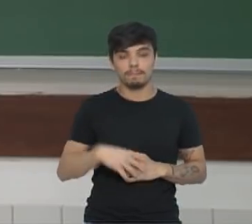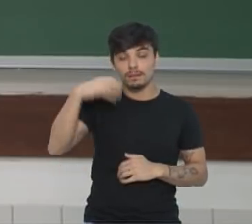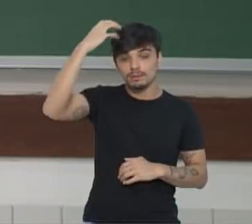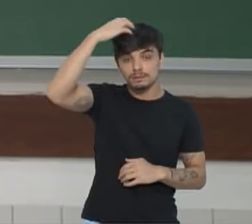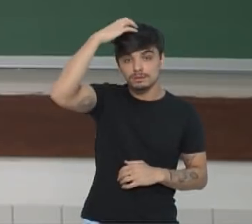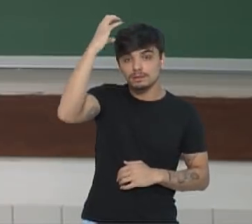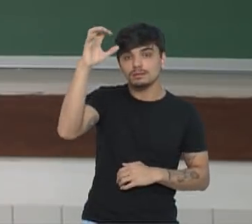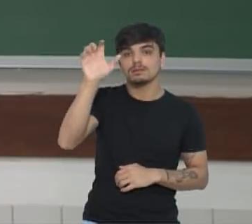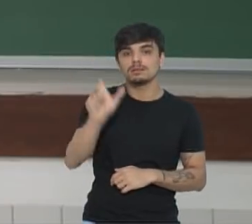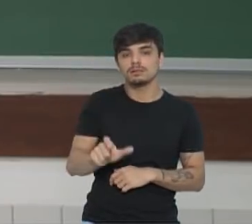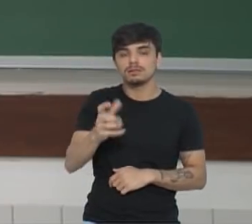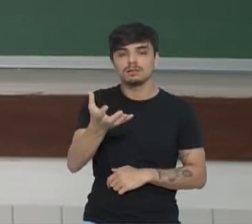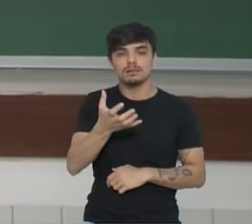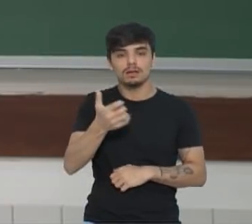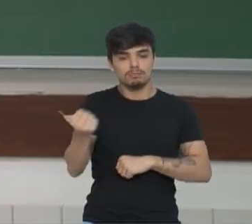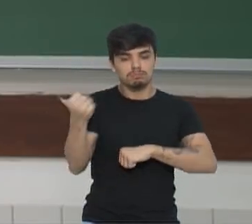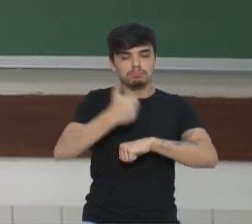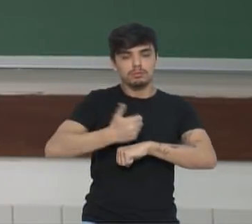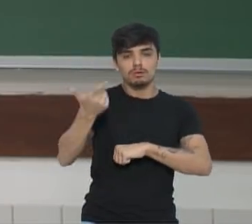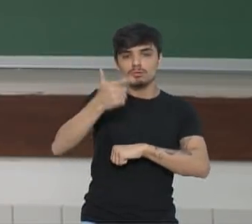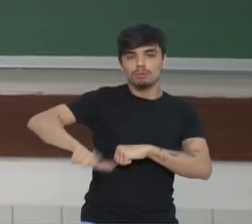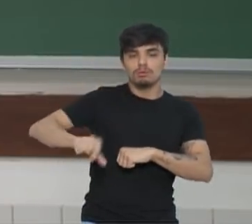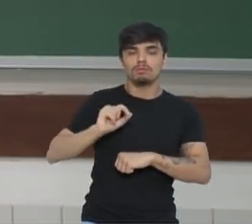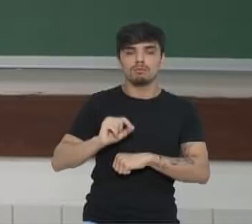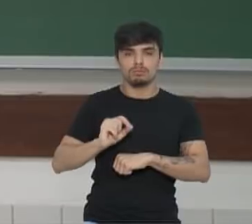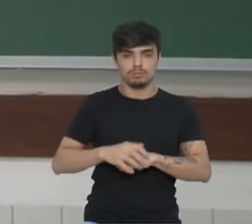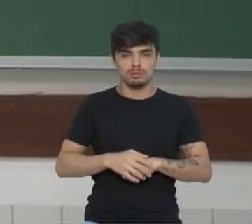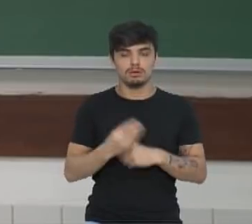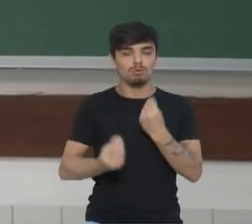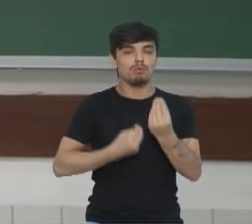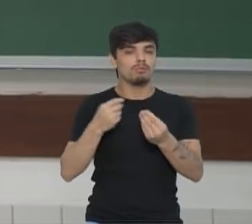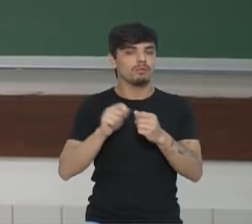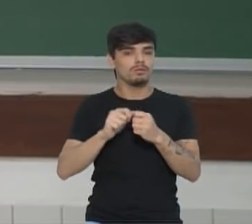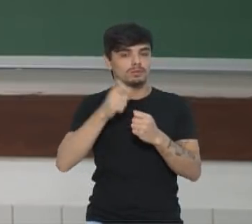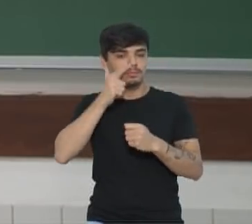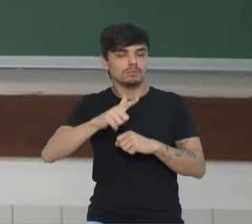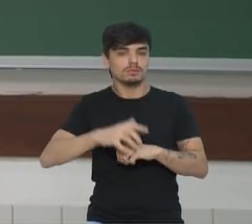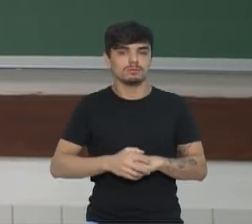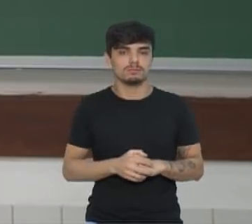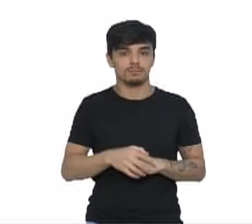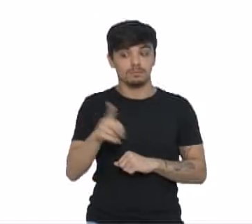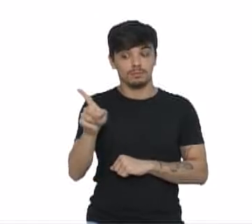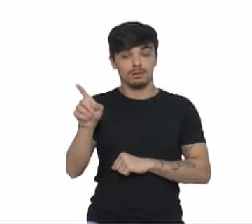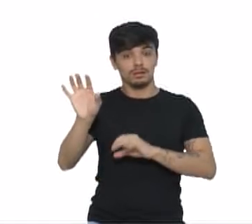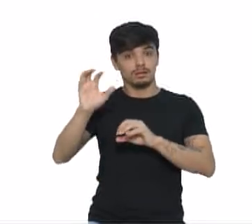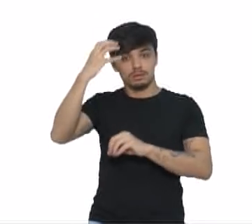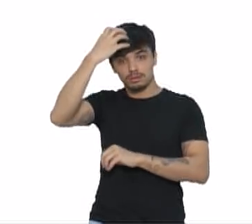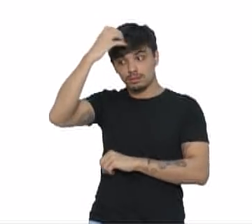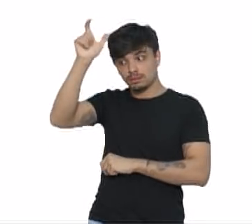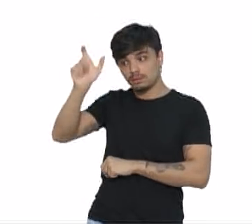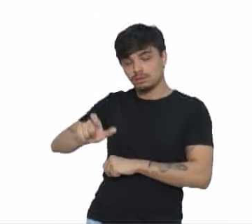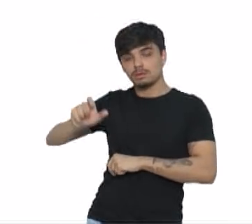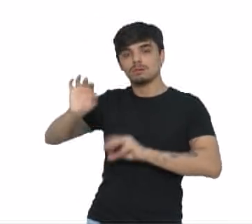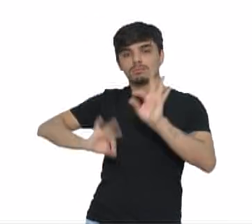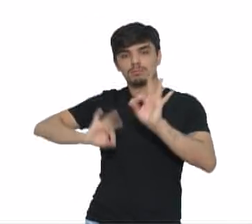querer seu poder de volta. Só como ele vai fazer isso? Ele planeja uma fuga,